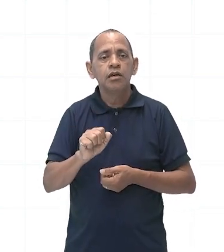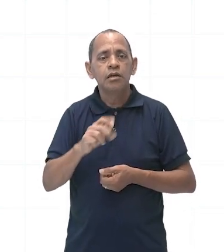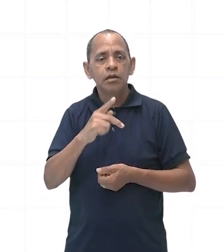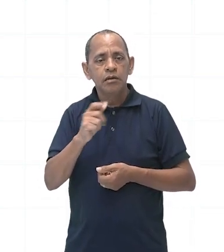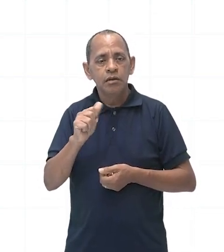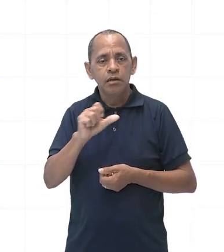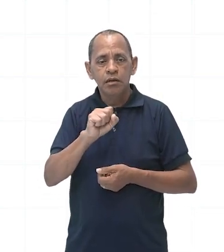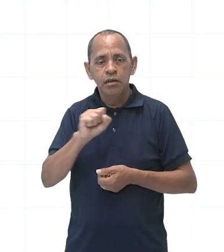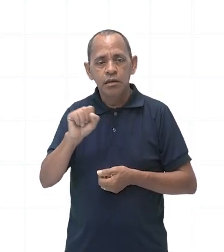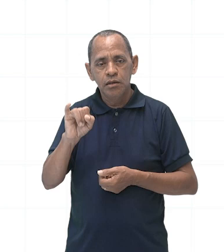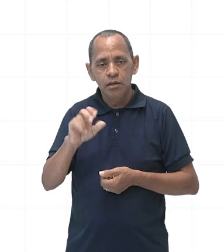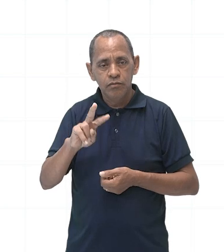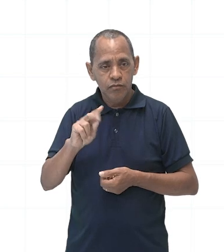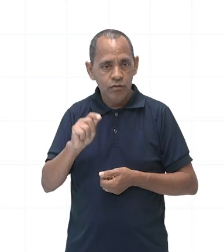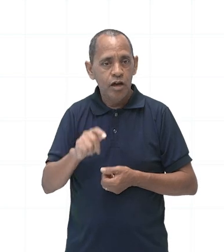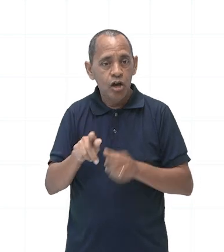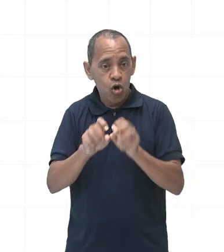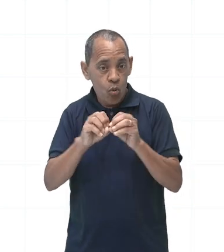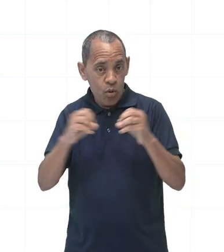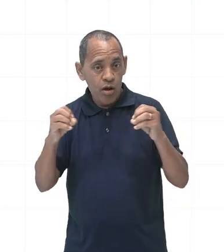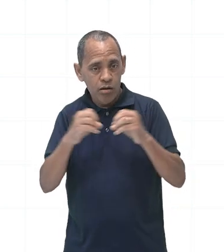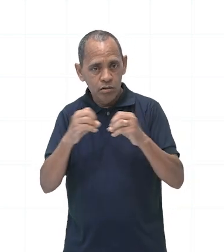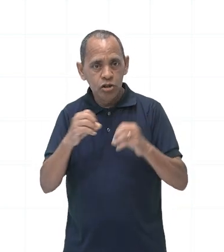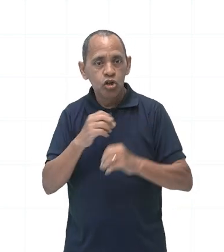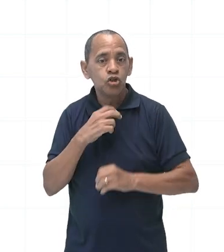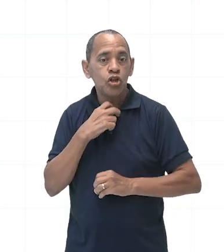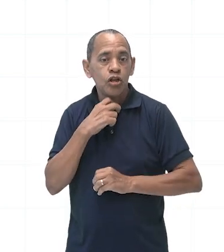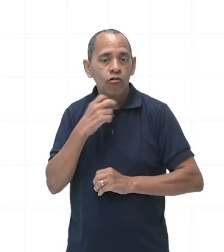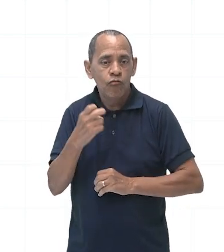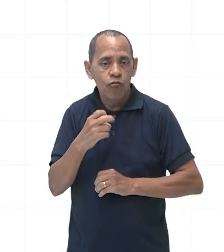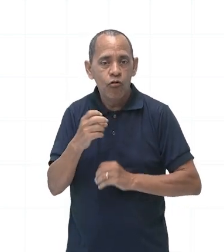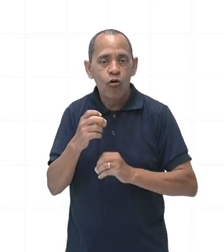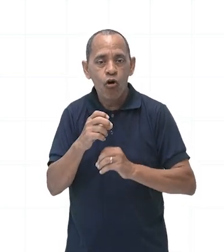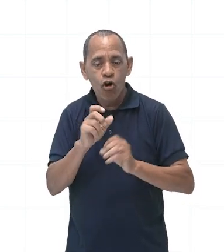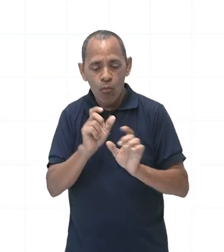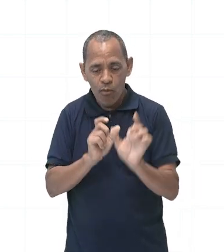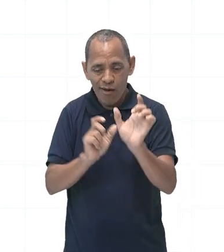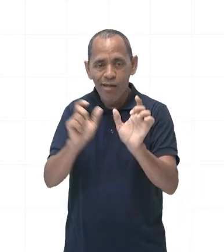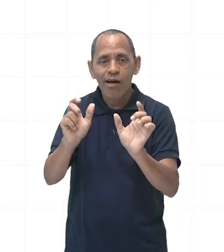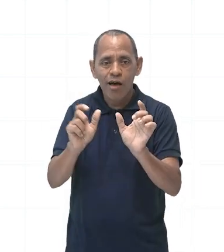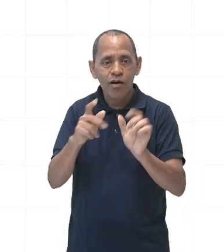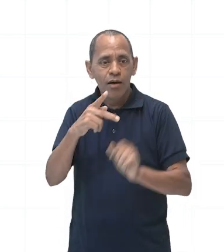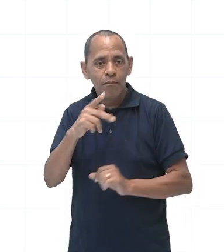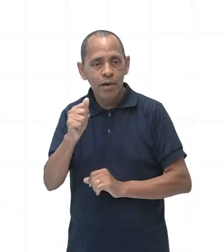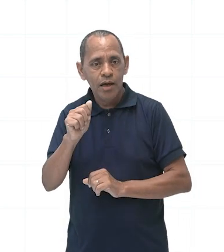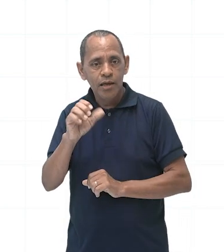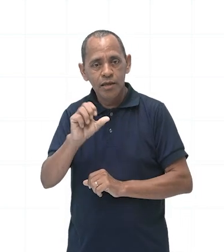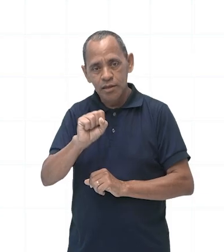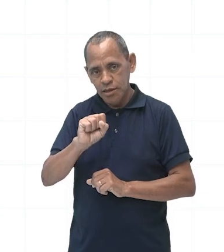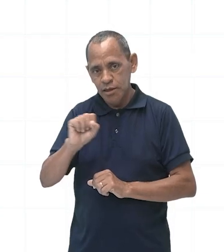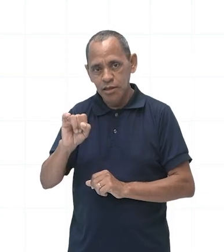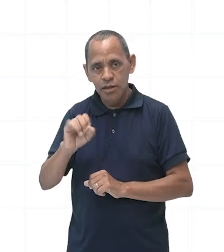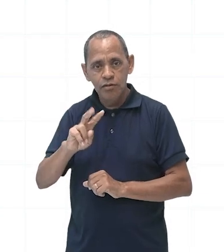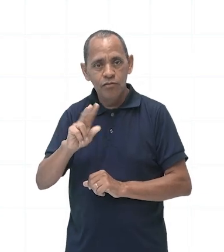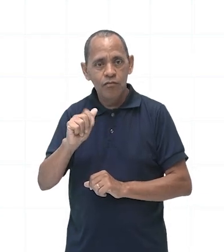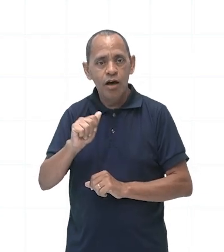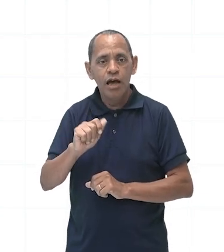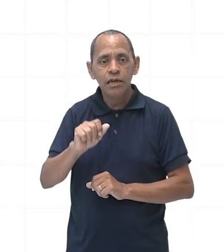vai acontecer quando nós estamos em uma oração que está na voz passiva. O que isso quer dizer, professora?